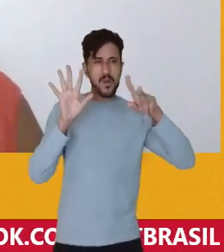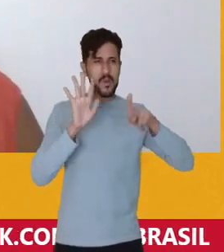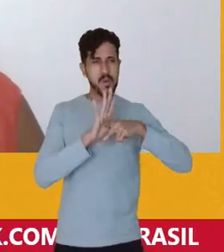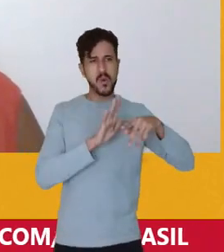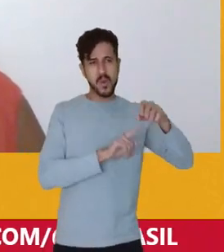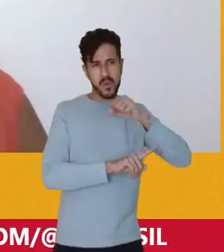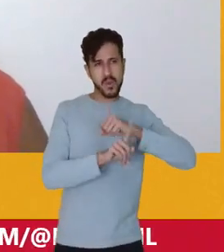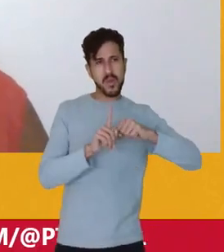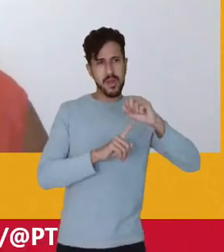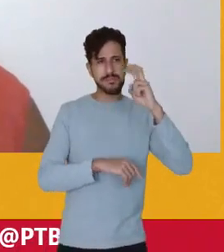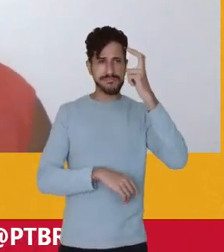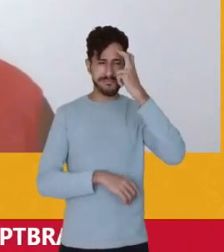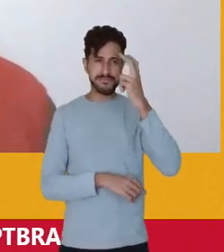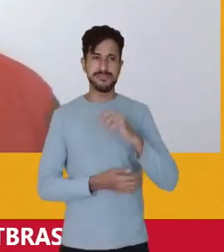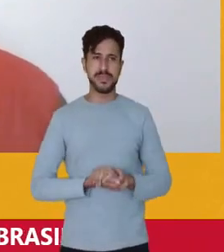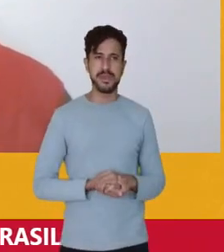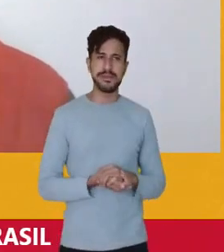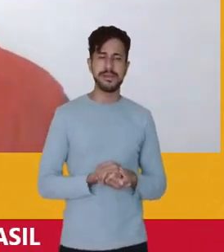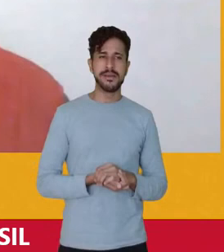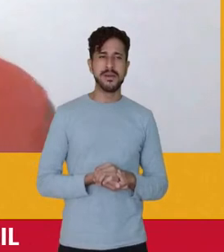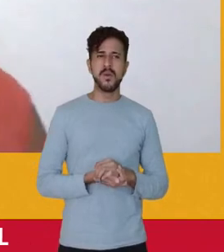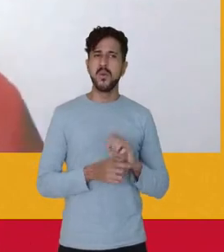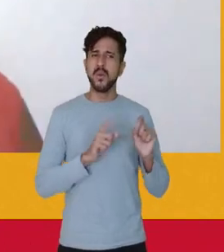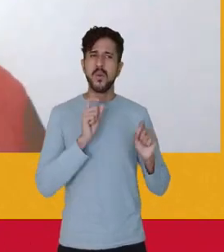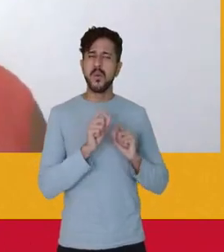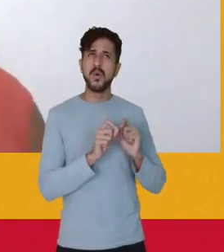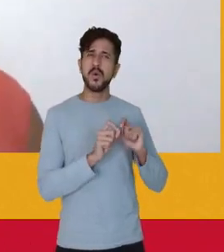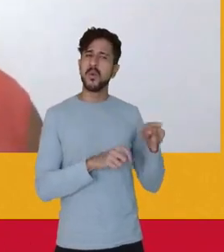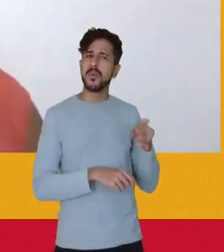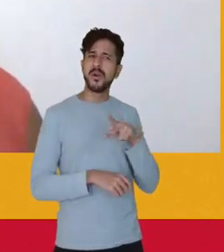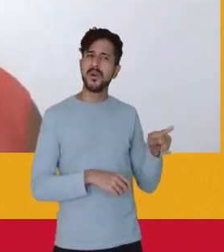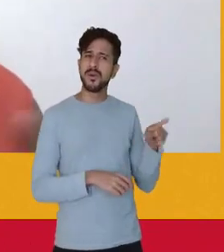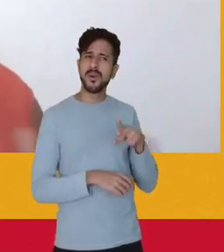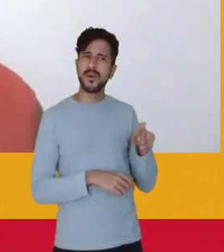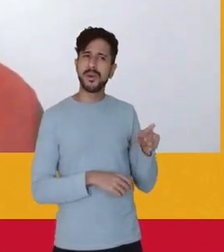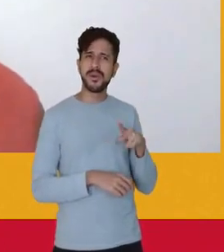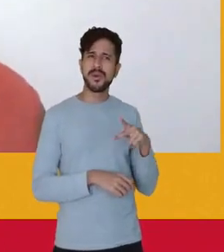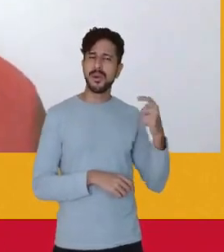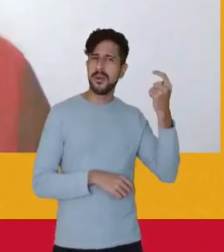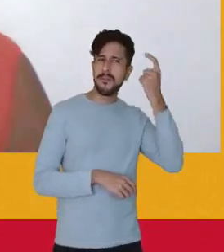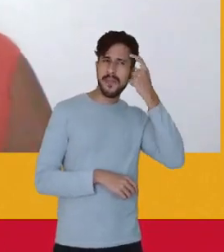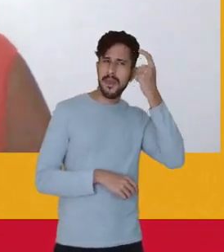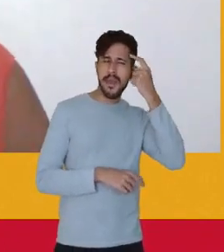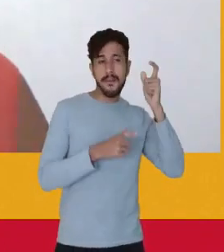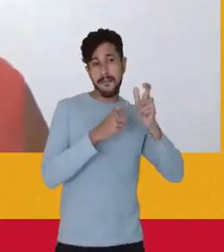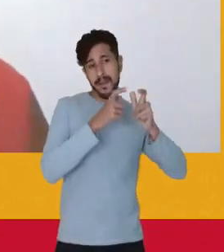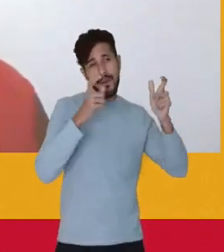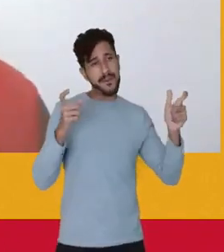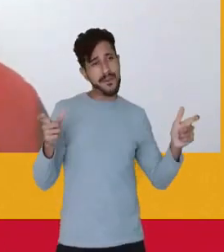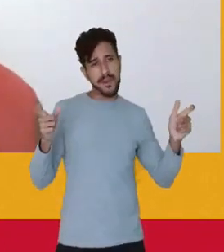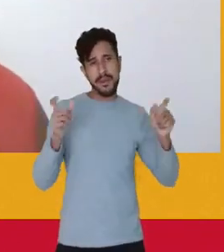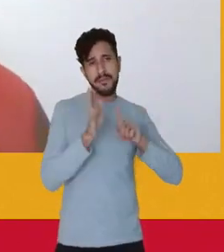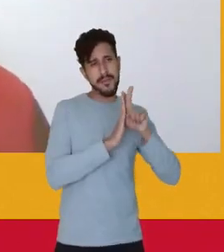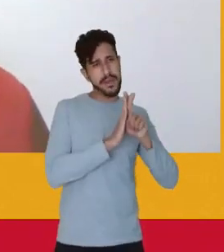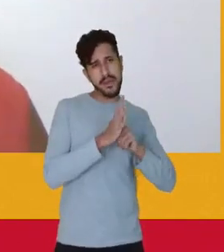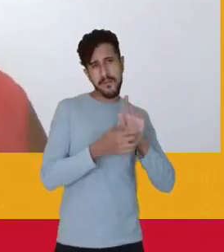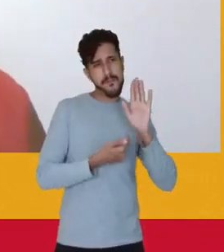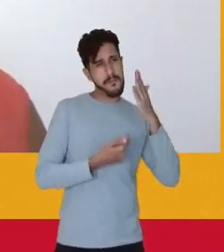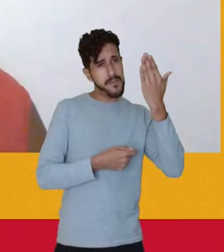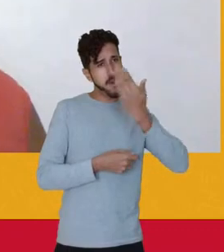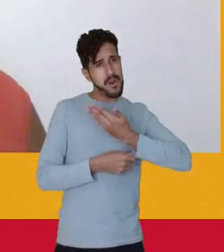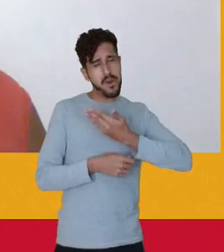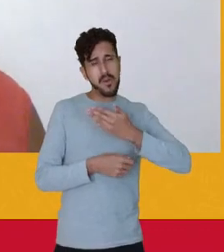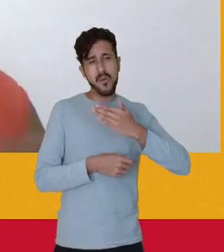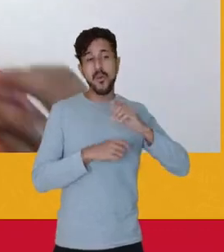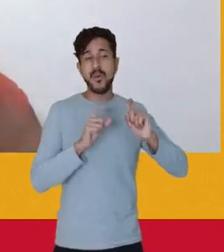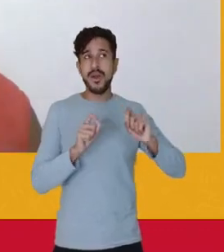coletivo e cultural, né? Porque o que passa pela cabeça dos professores, na maioria, o que as pesquisas vêm demonstrando,